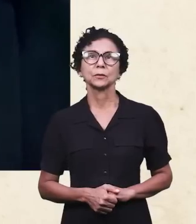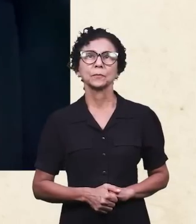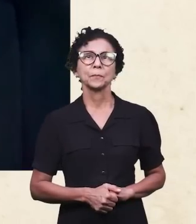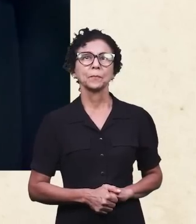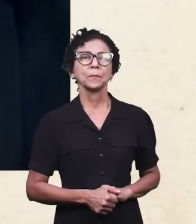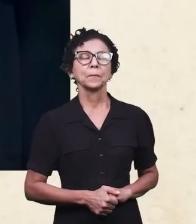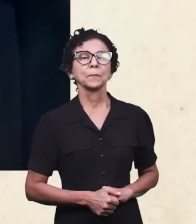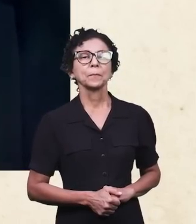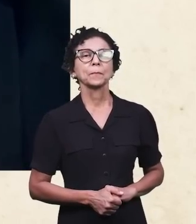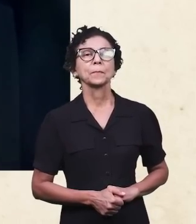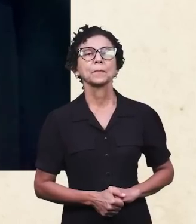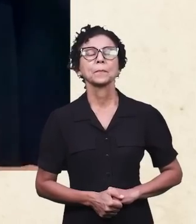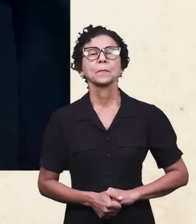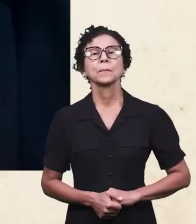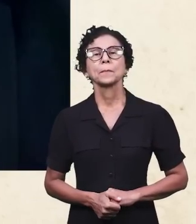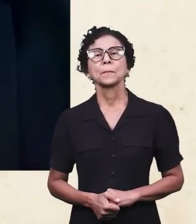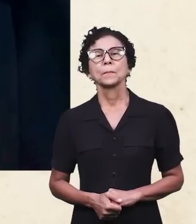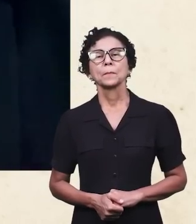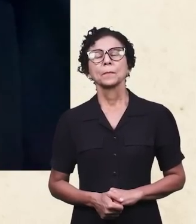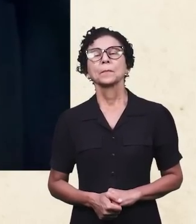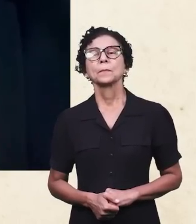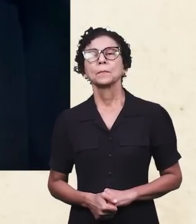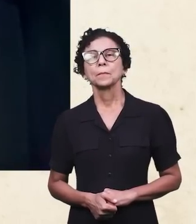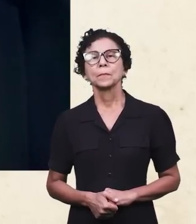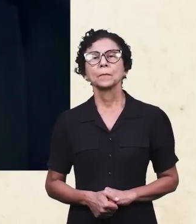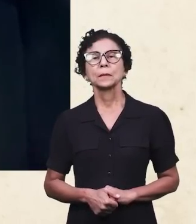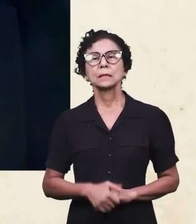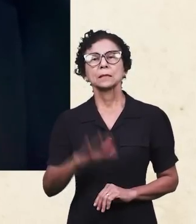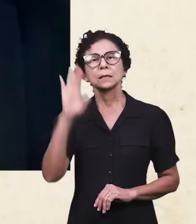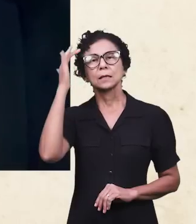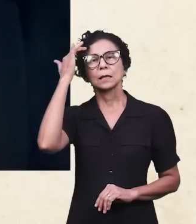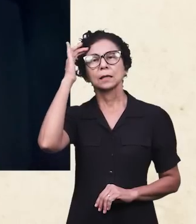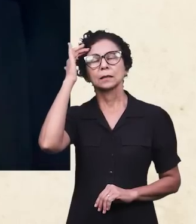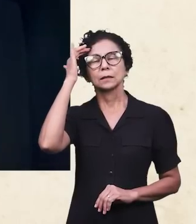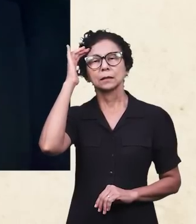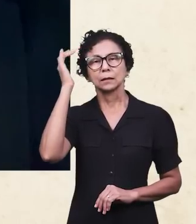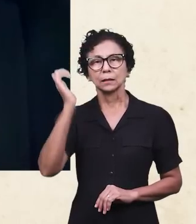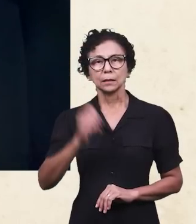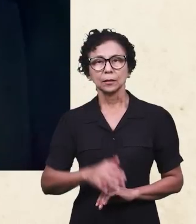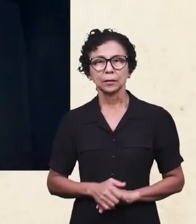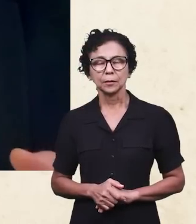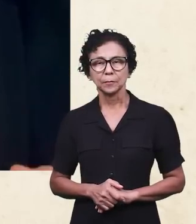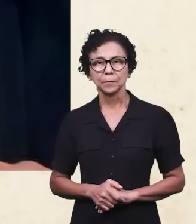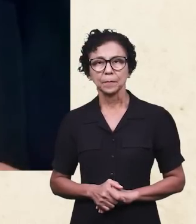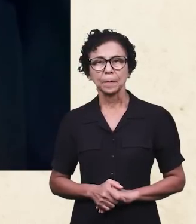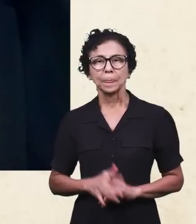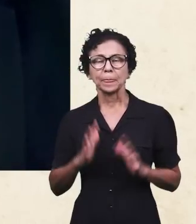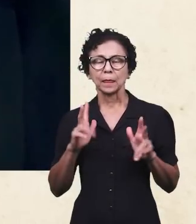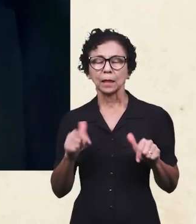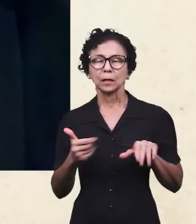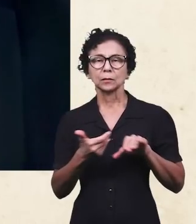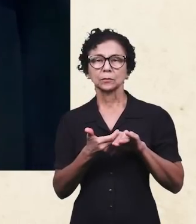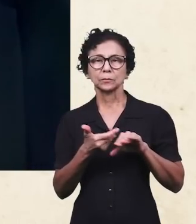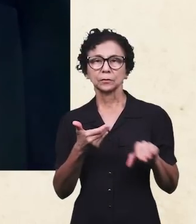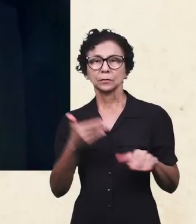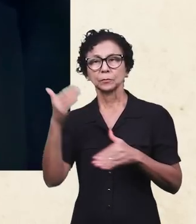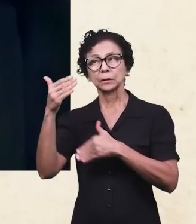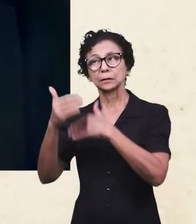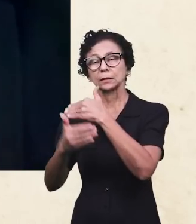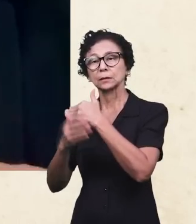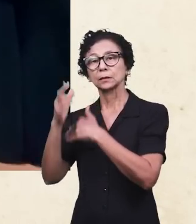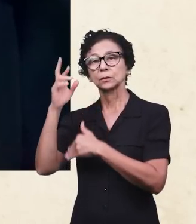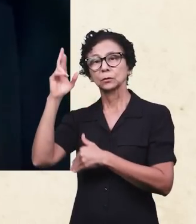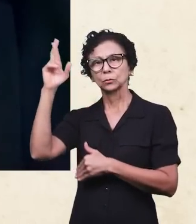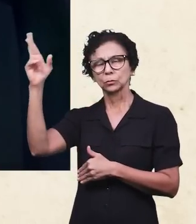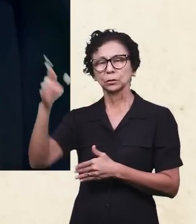momento para levar ao povo a consciência da necessidade de se edificar o templo para a presença do Senhor.